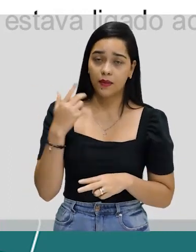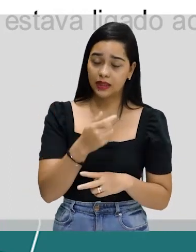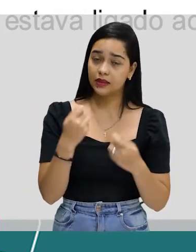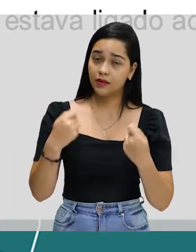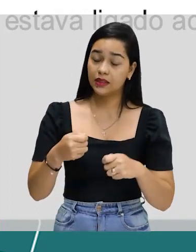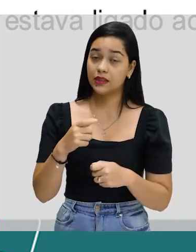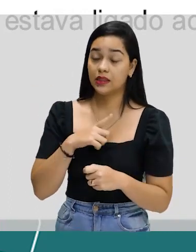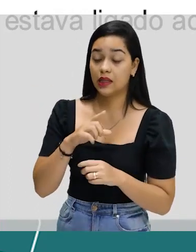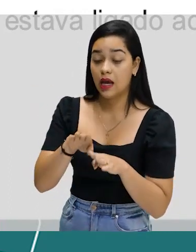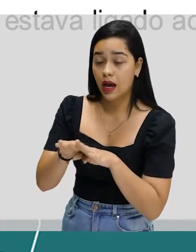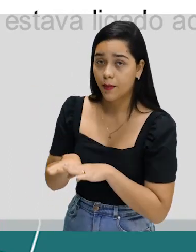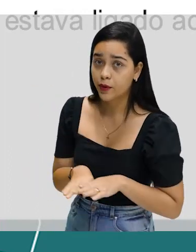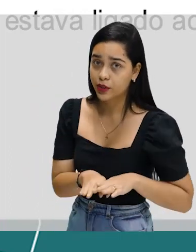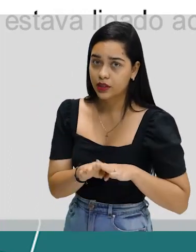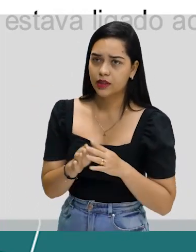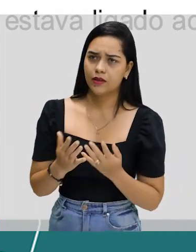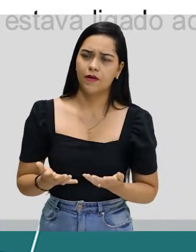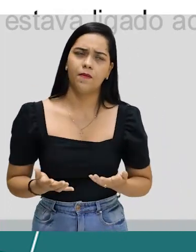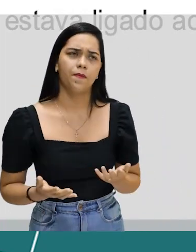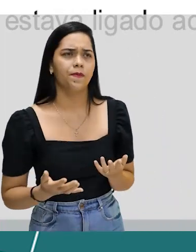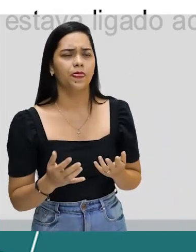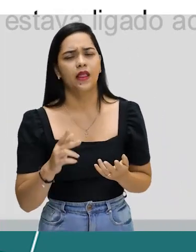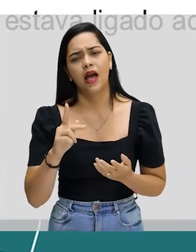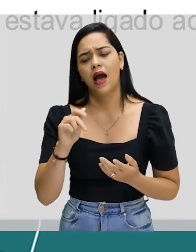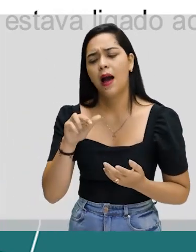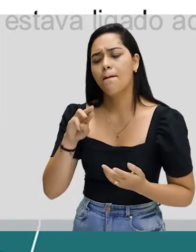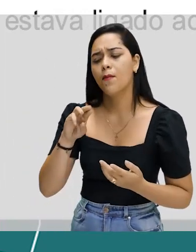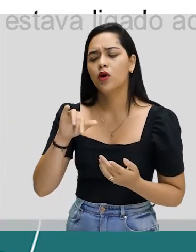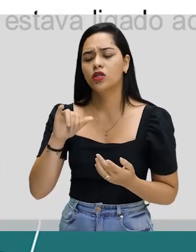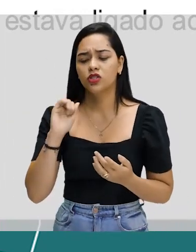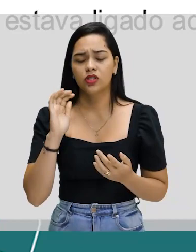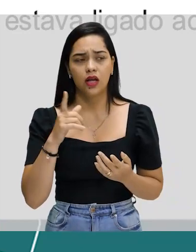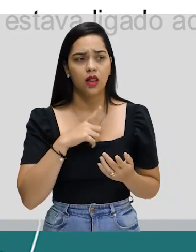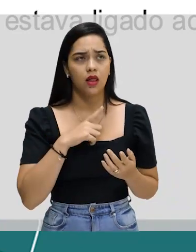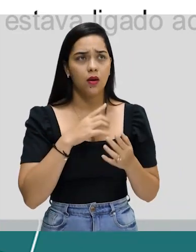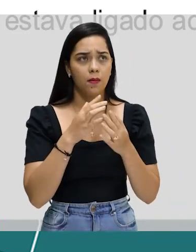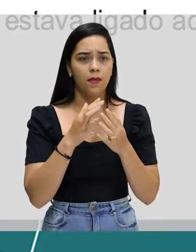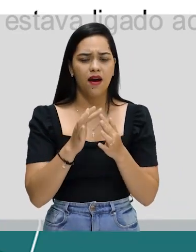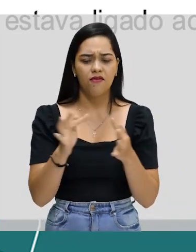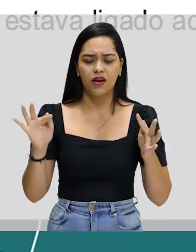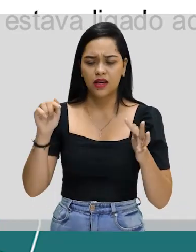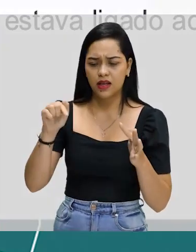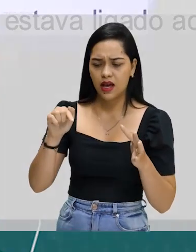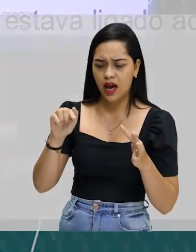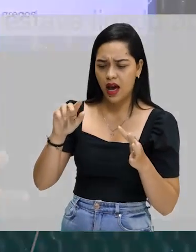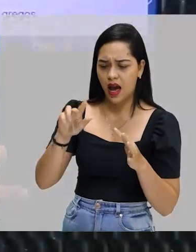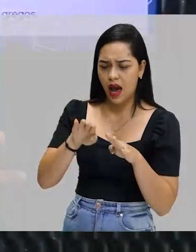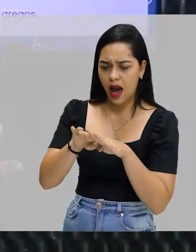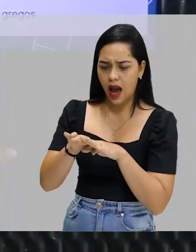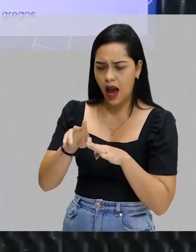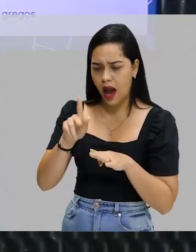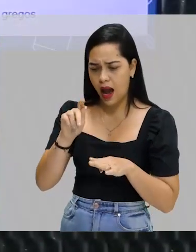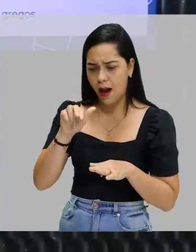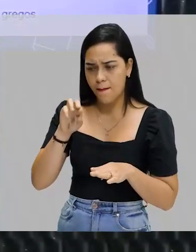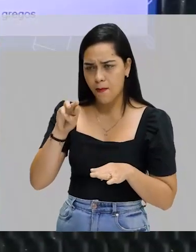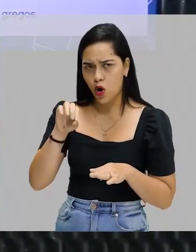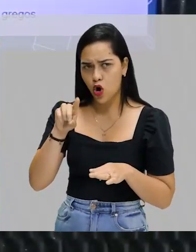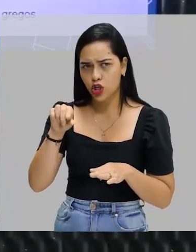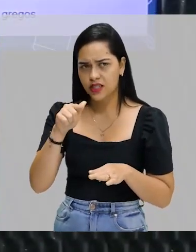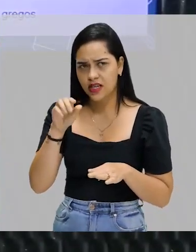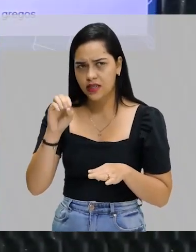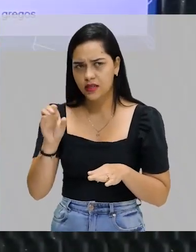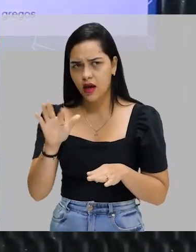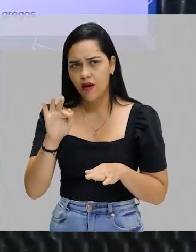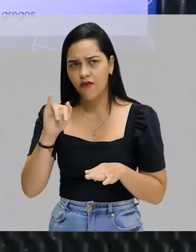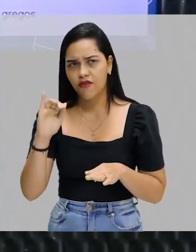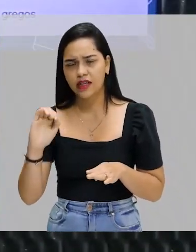ter harmonia. Espera aí, harmonia? Eu já ouvi uma frase dessa. Fazer harmonização facial. É um conceito